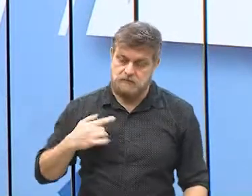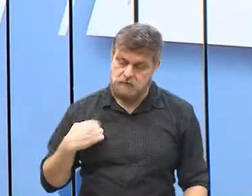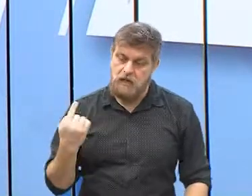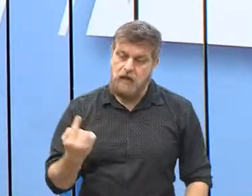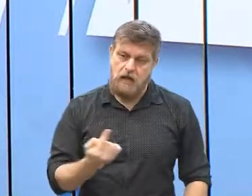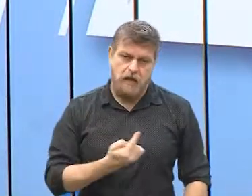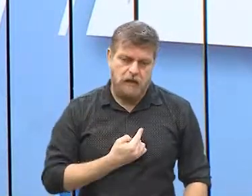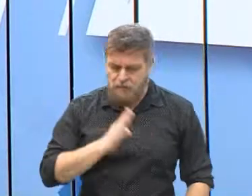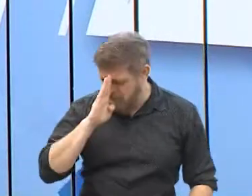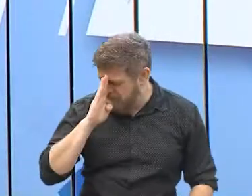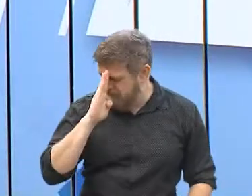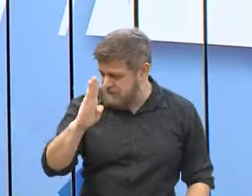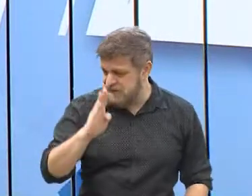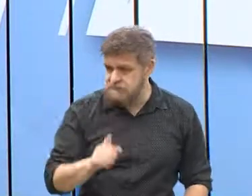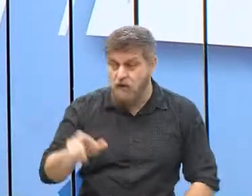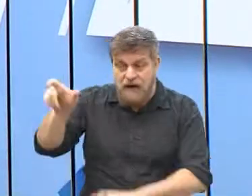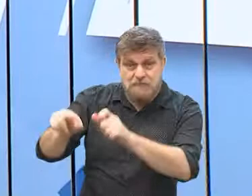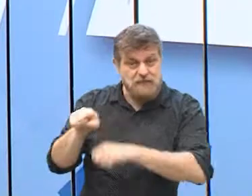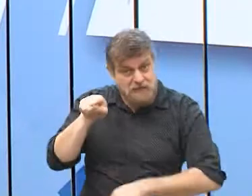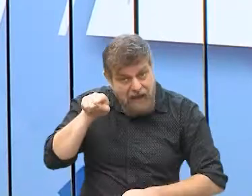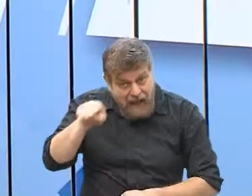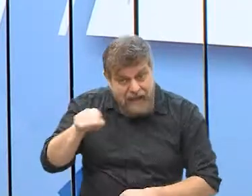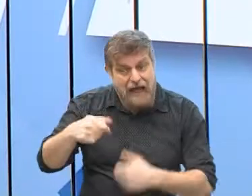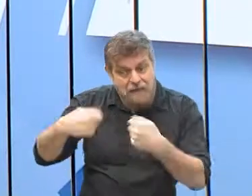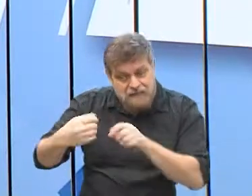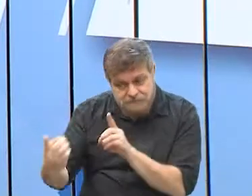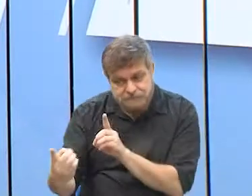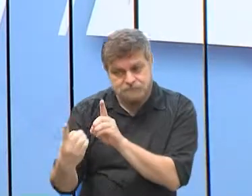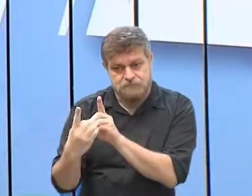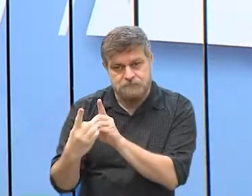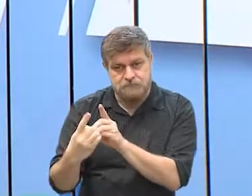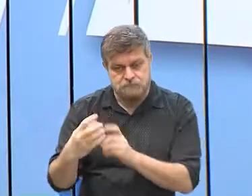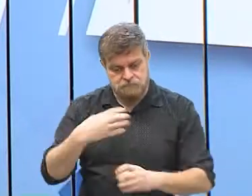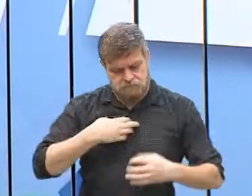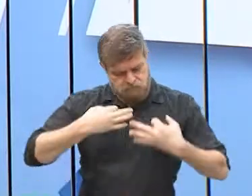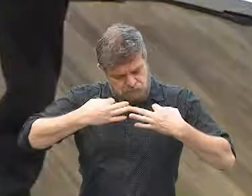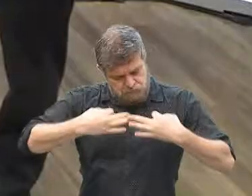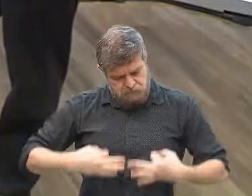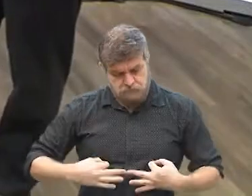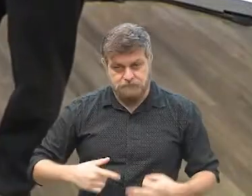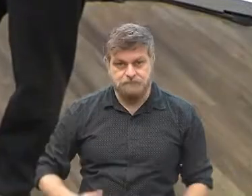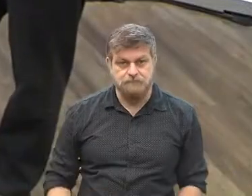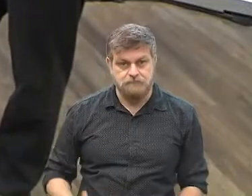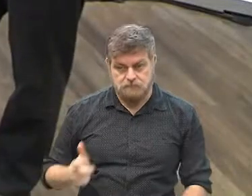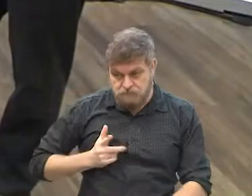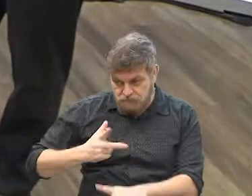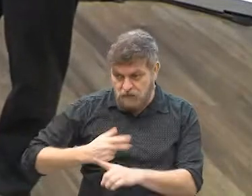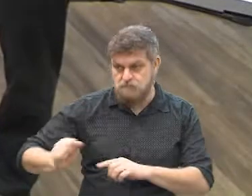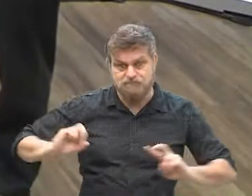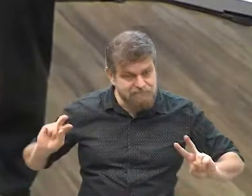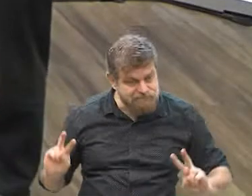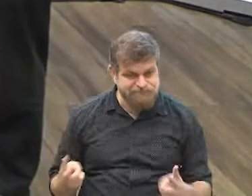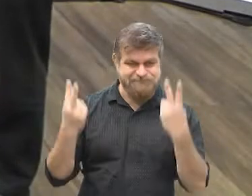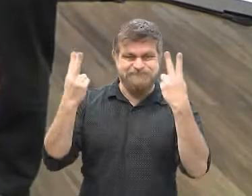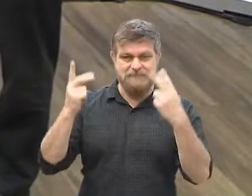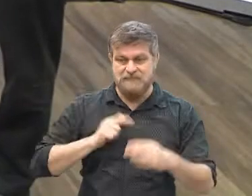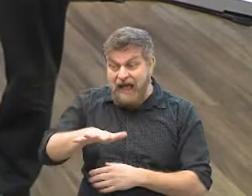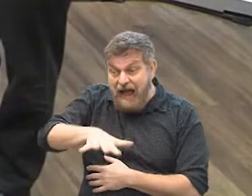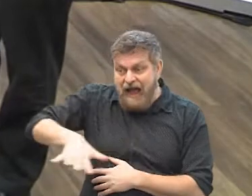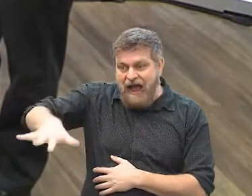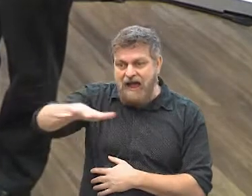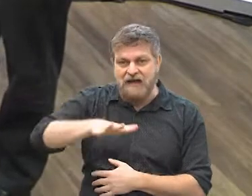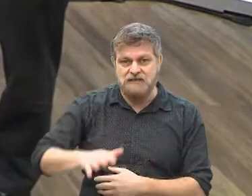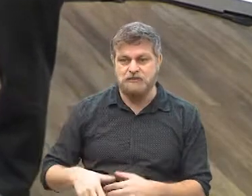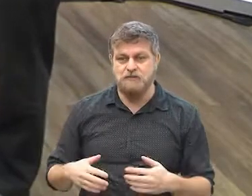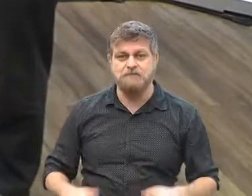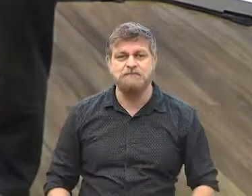maior patrimônio, e os moradores de lá merecem ser tratados também com dignidade. Uma conquista e tanto, né, para toda a região.